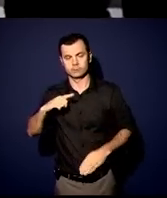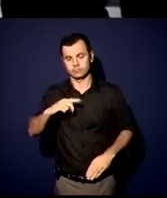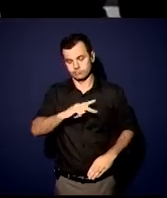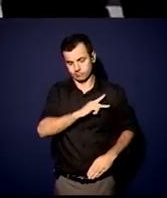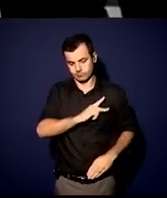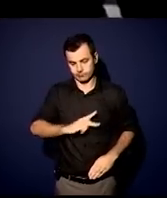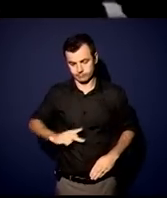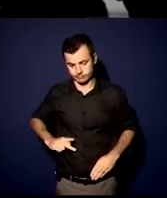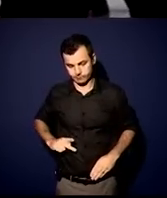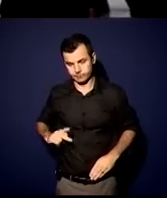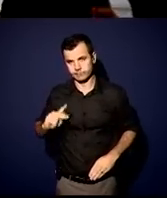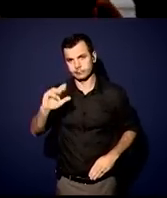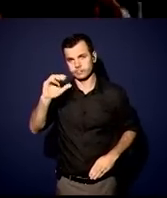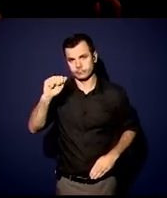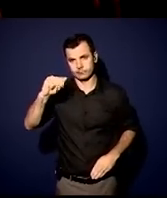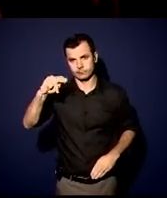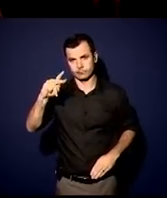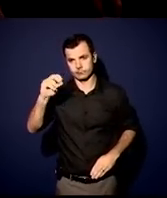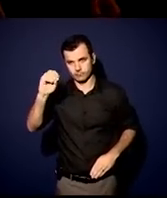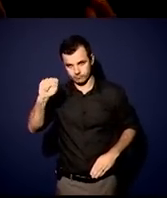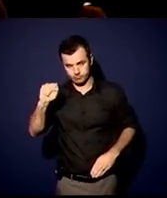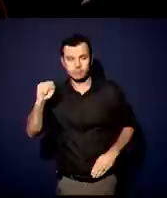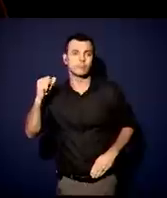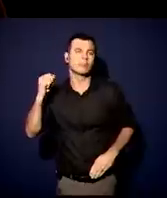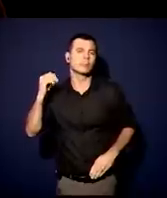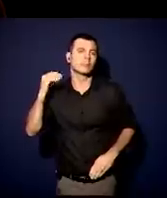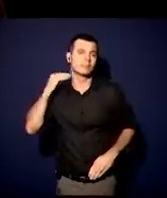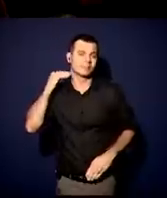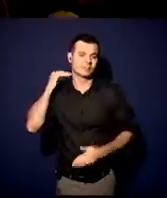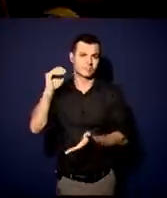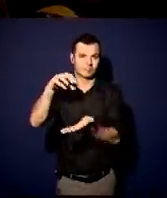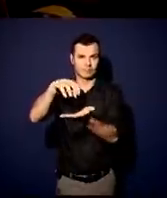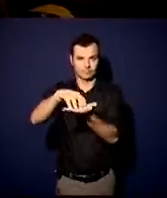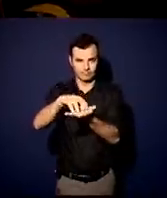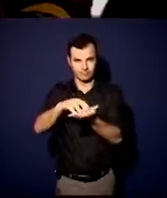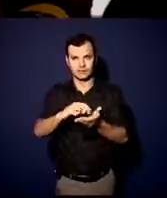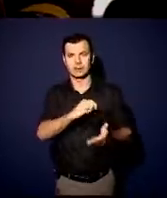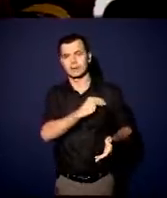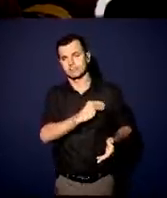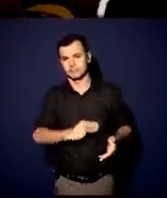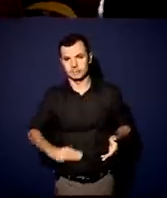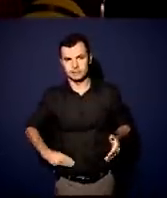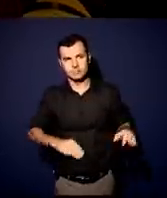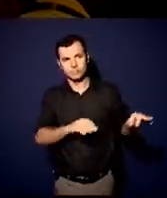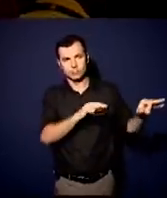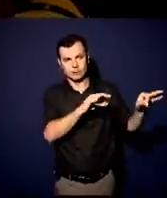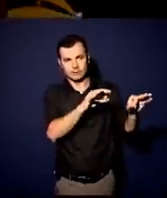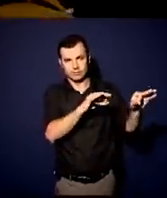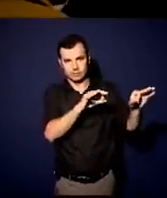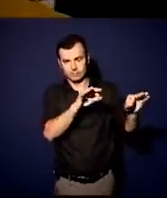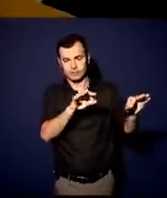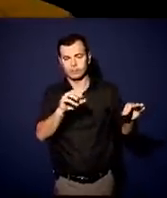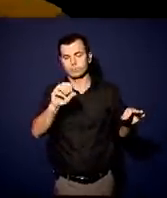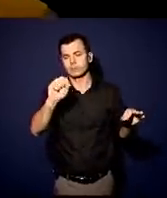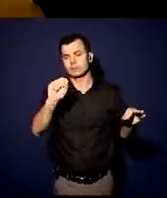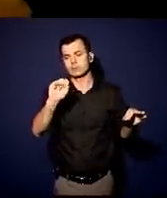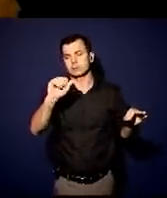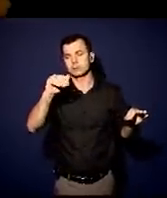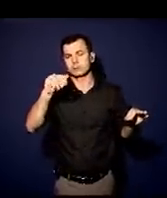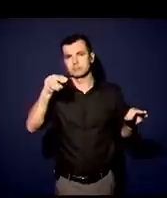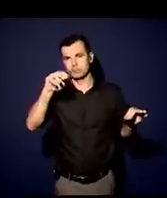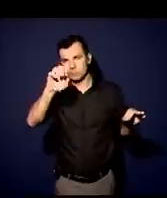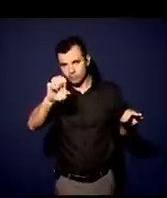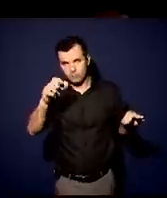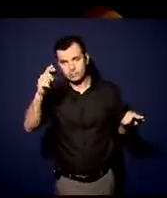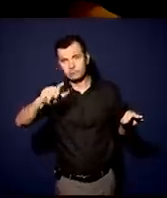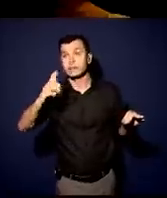Roberto Campos o presidente do Banco Central ministra do colégio do planejamento Simone Tevez e o ministro da Fazenda Fernando